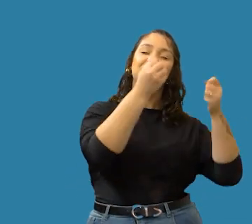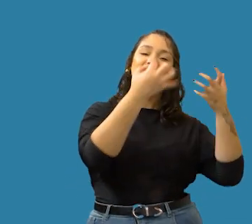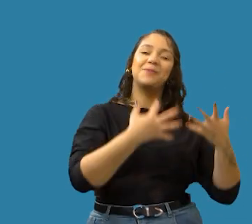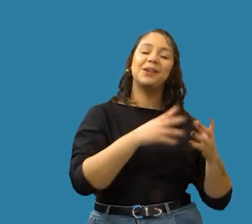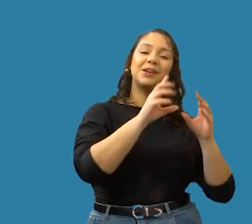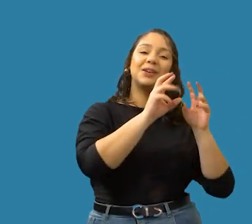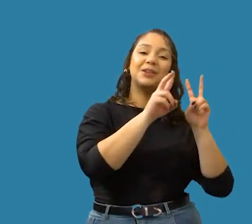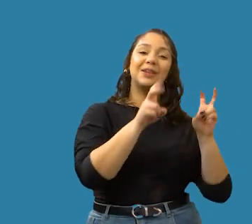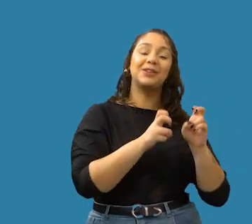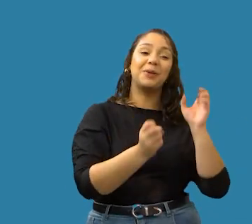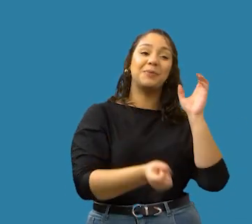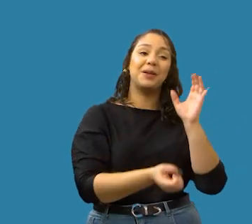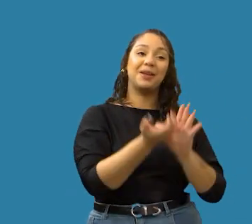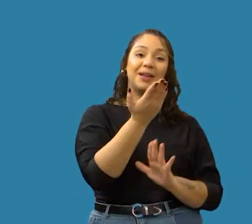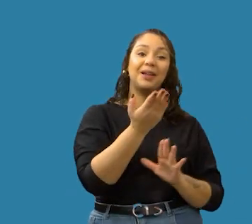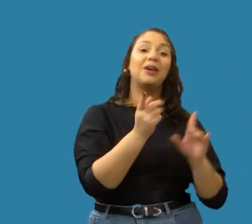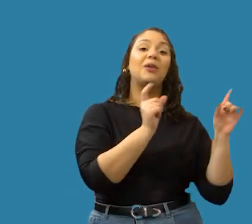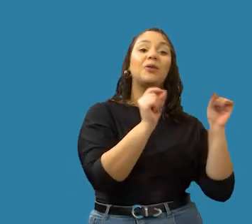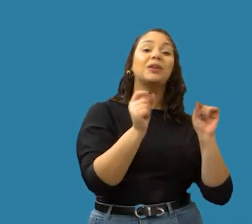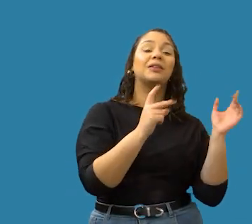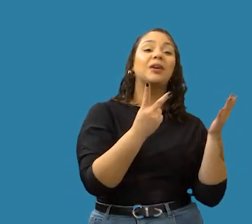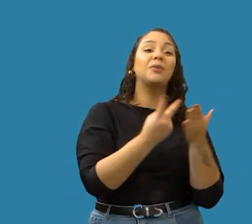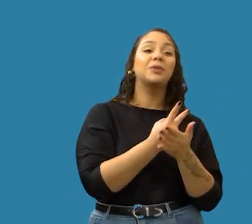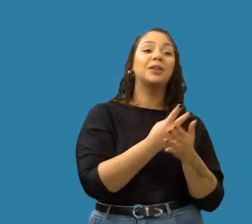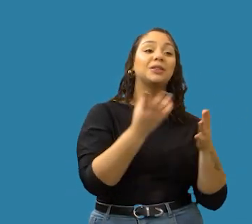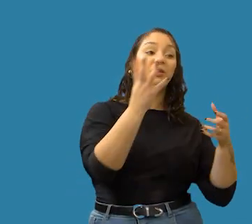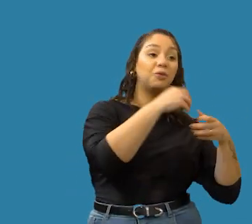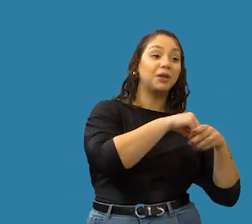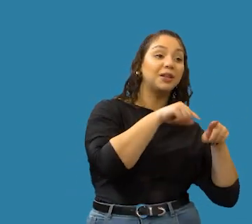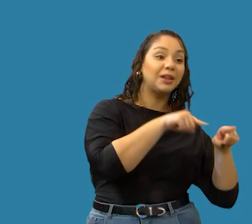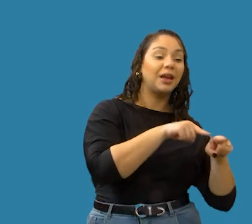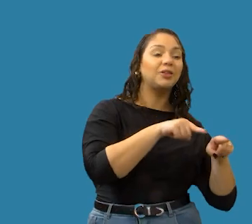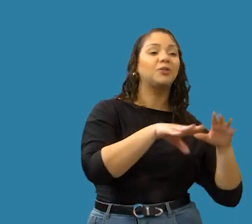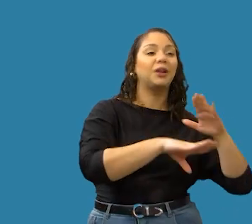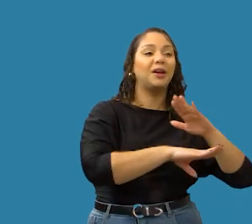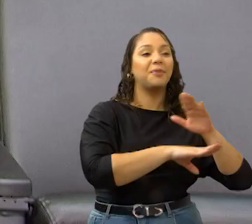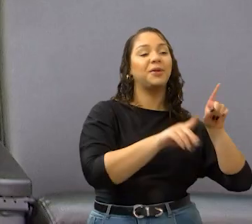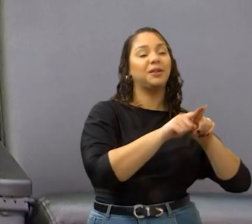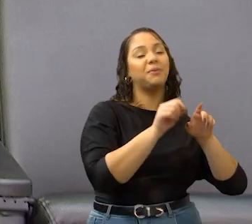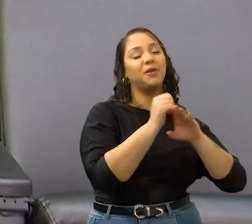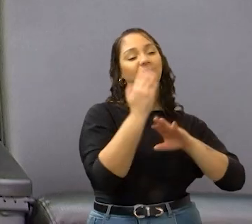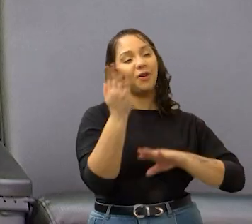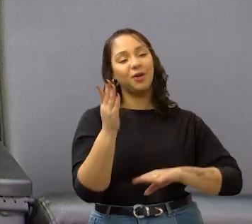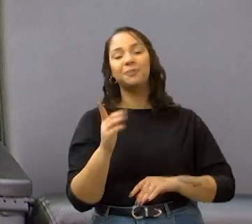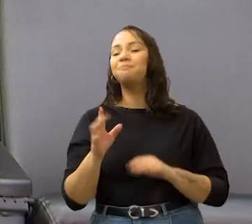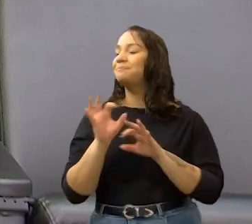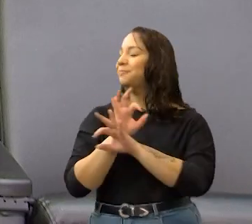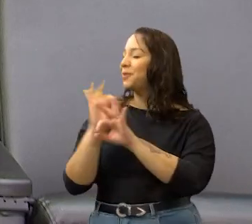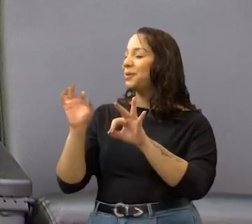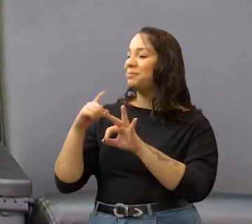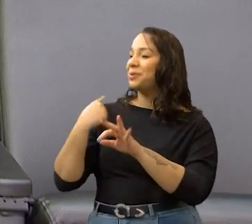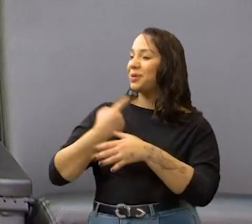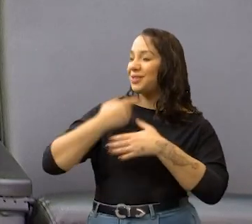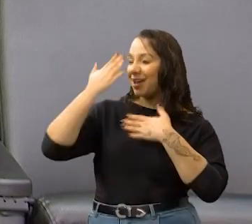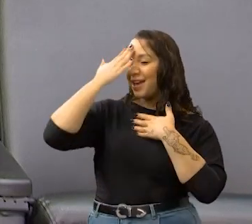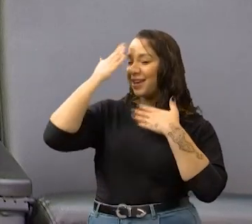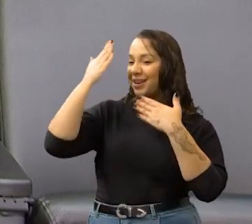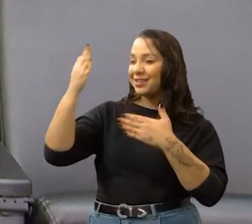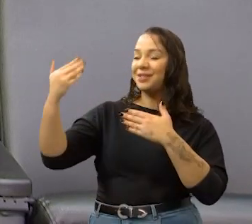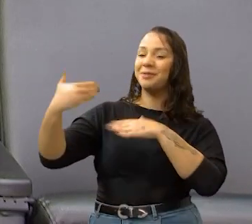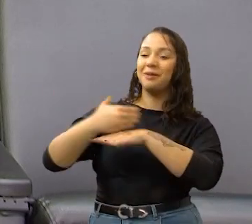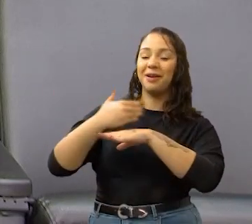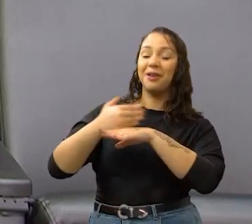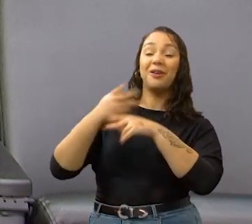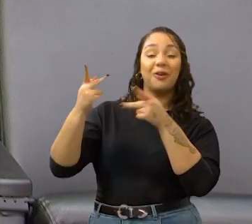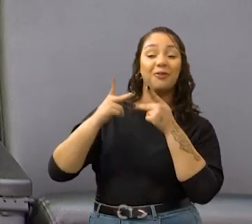conversar um pouquinho mais sobre as produções legislativas, o que está acontecendo dentro e fora da Câmara. Ótimo, então a gente agradece a sua participação,